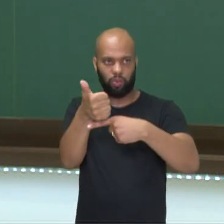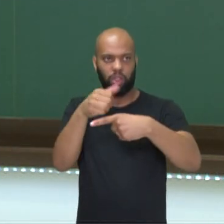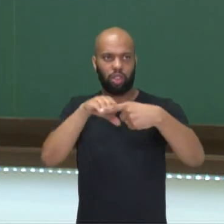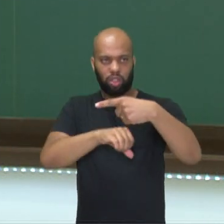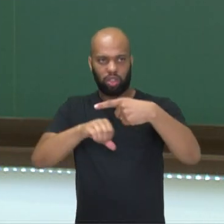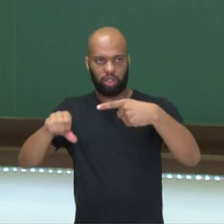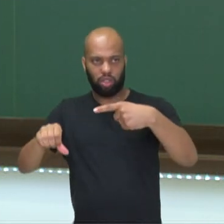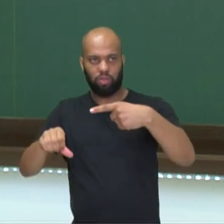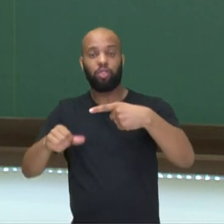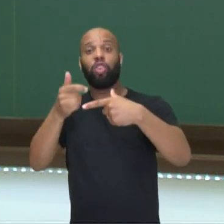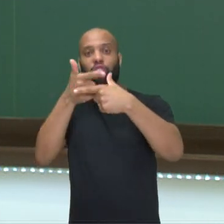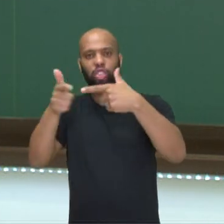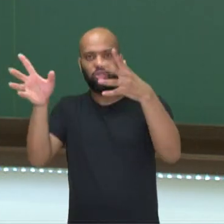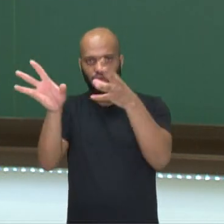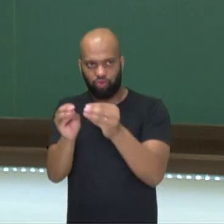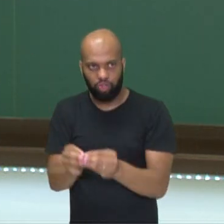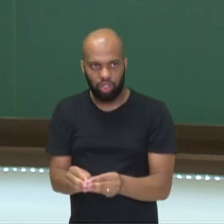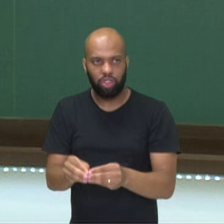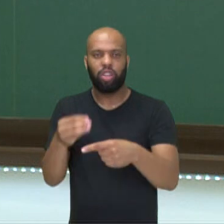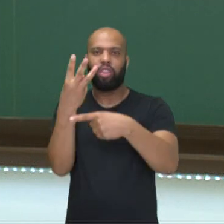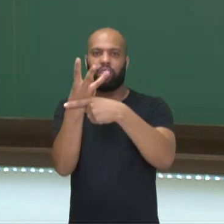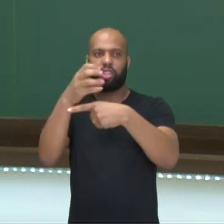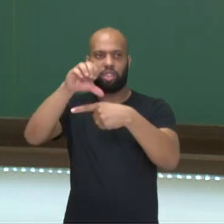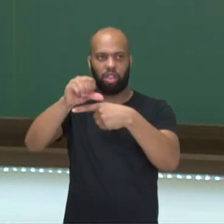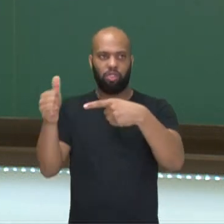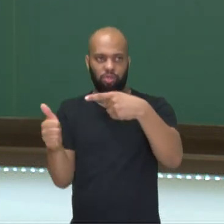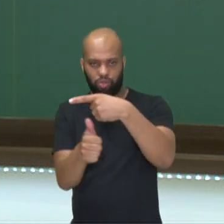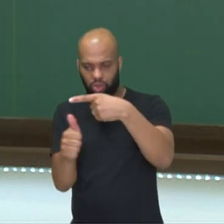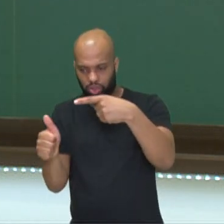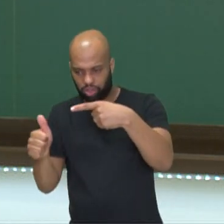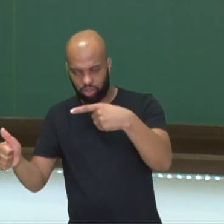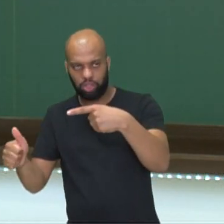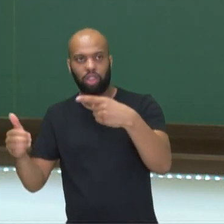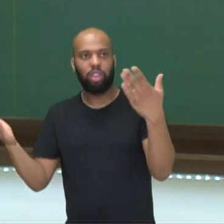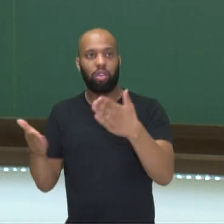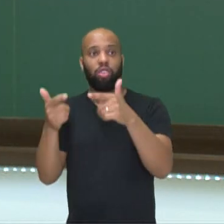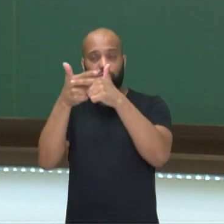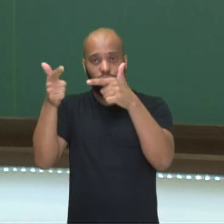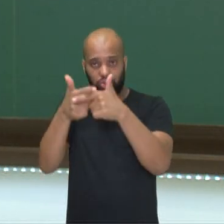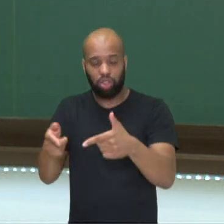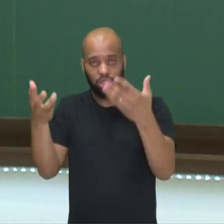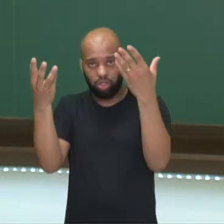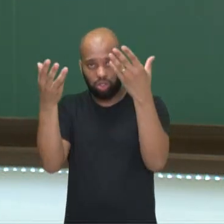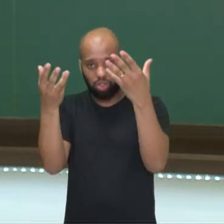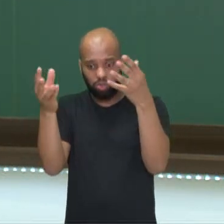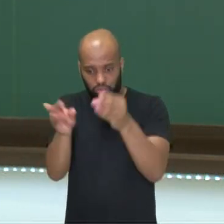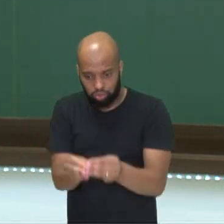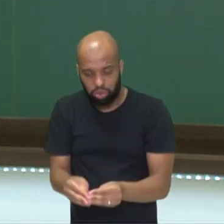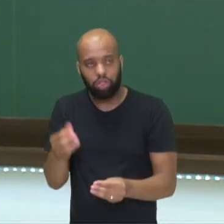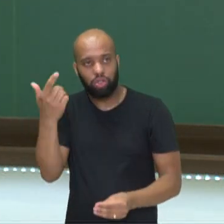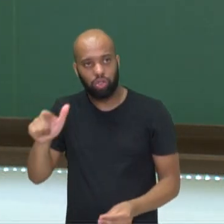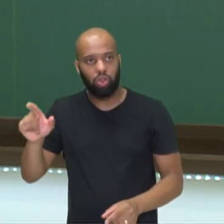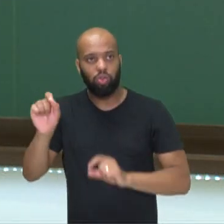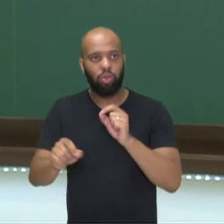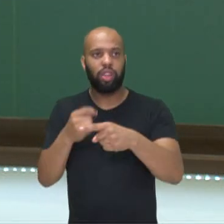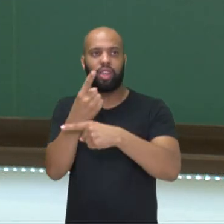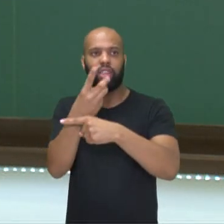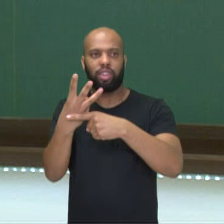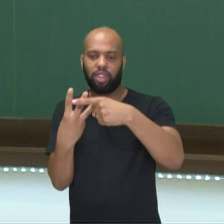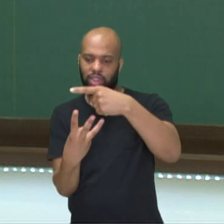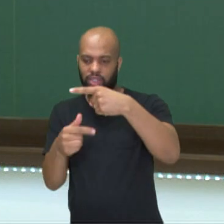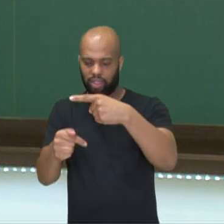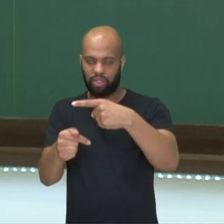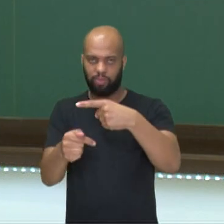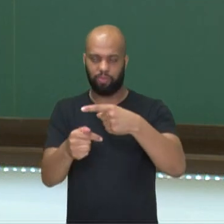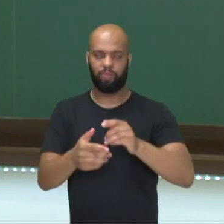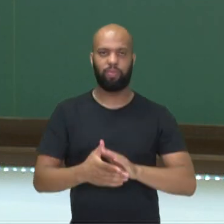avos. Tá? Então tá aqui. 13,37 avos, 43,99 são frações geratrizes de dízima